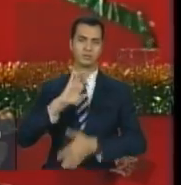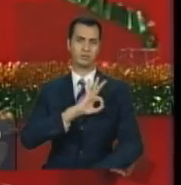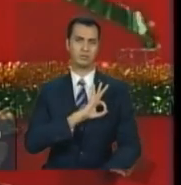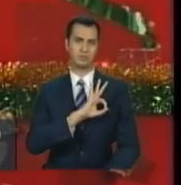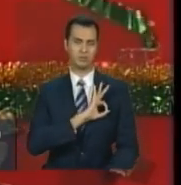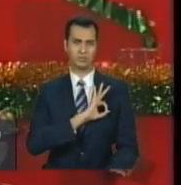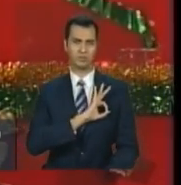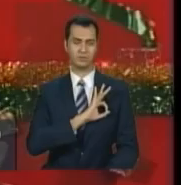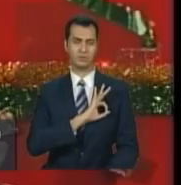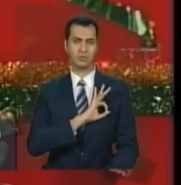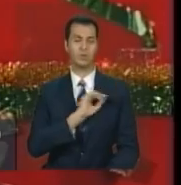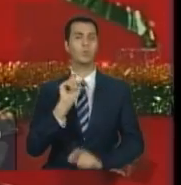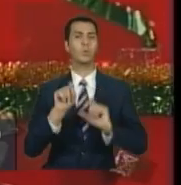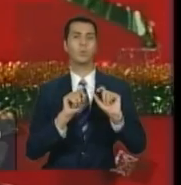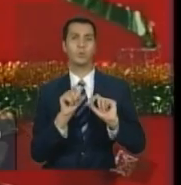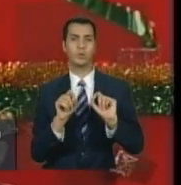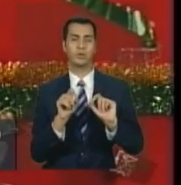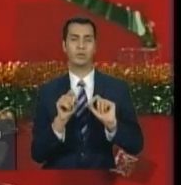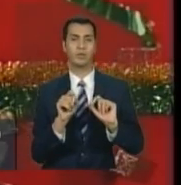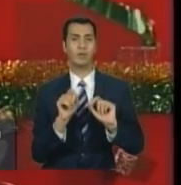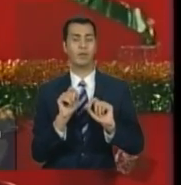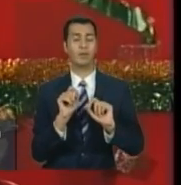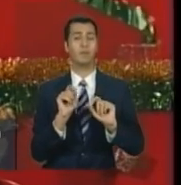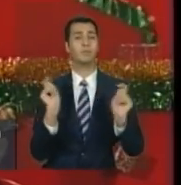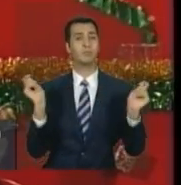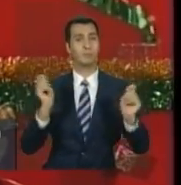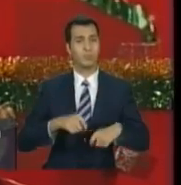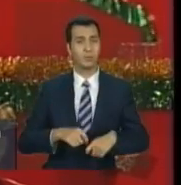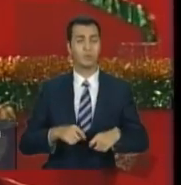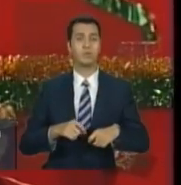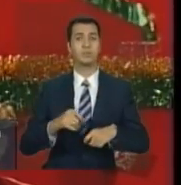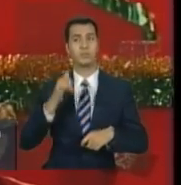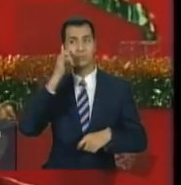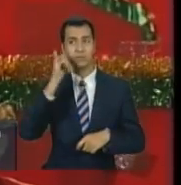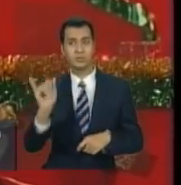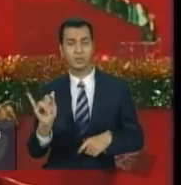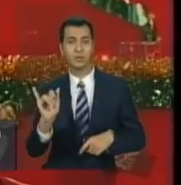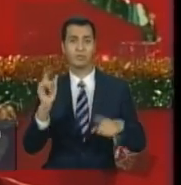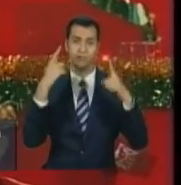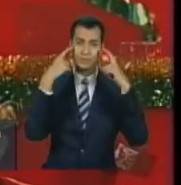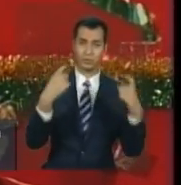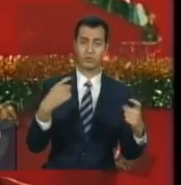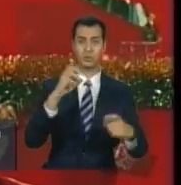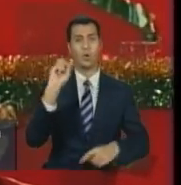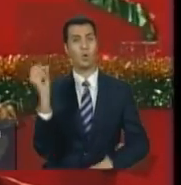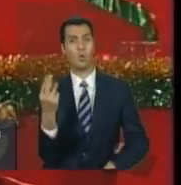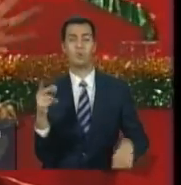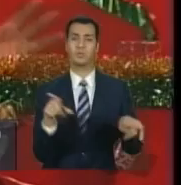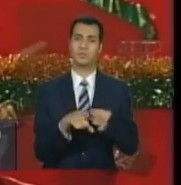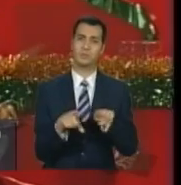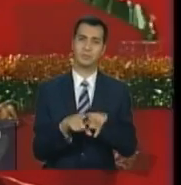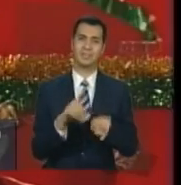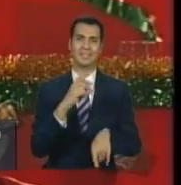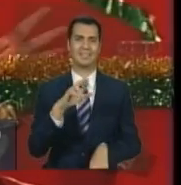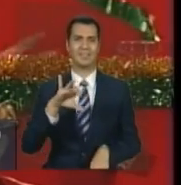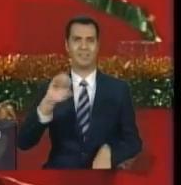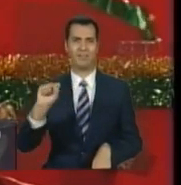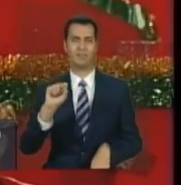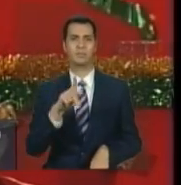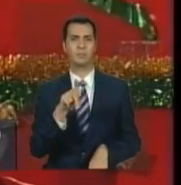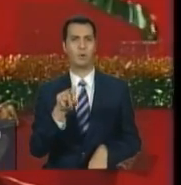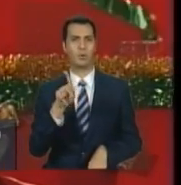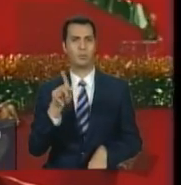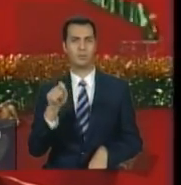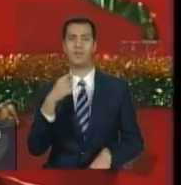significa justamente impedir ou denunciar, porque muitas vezes a Maria Lúcia e todos nós